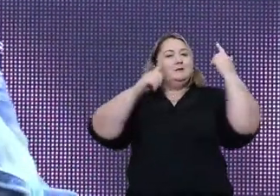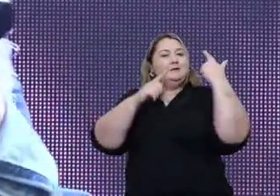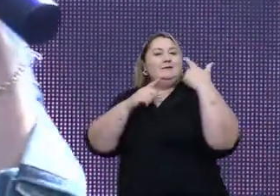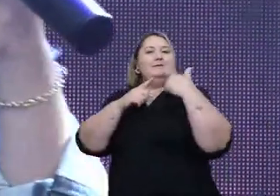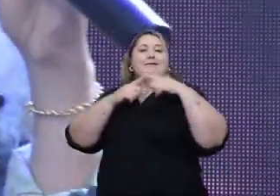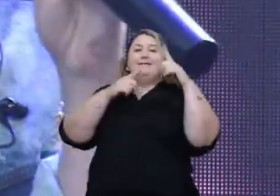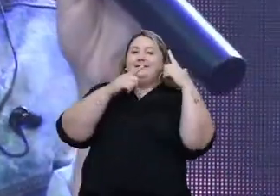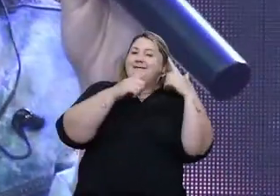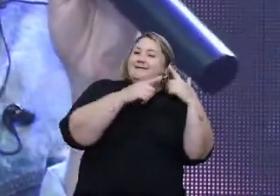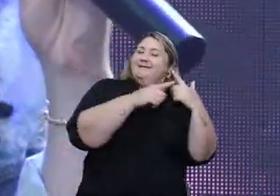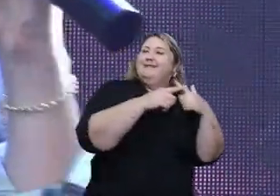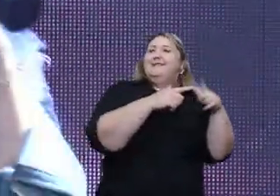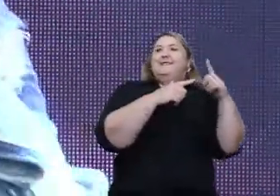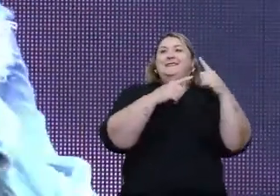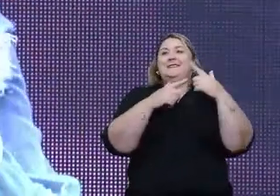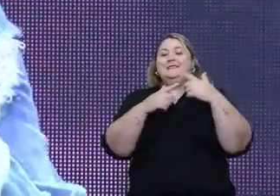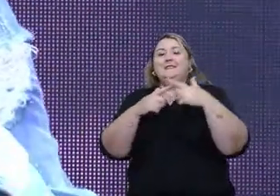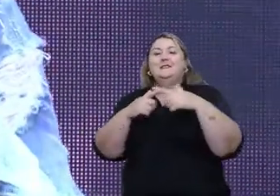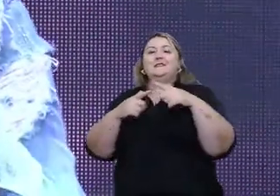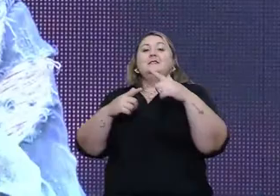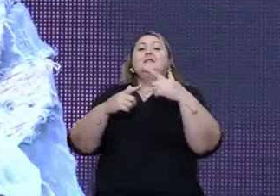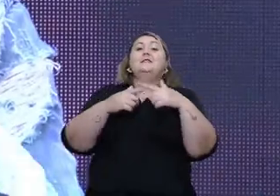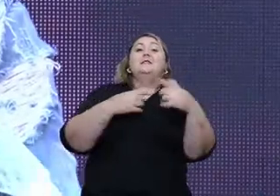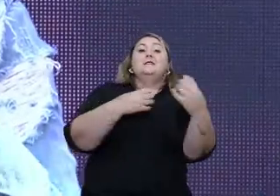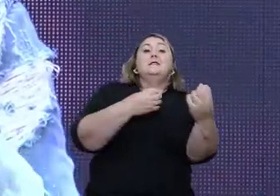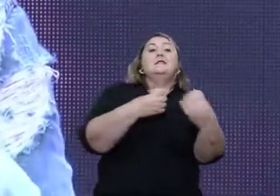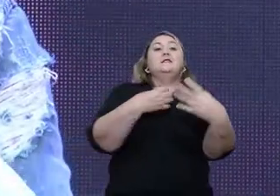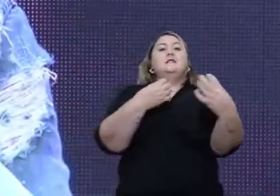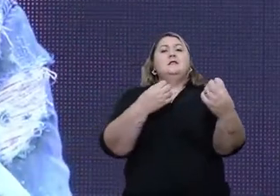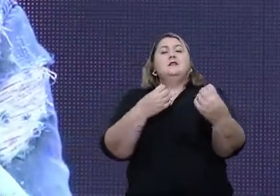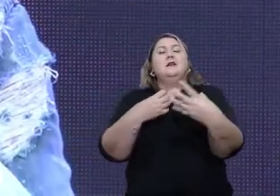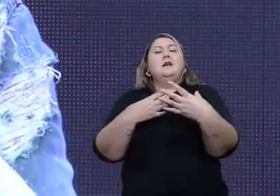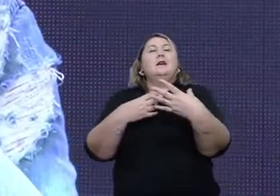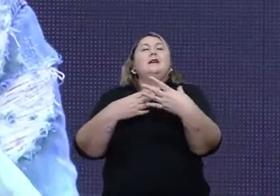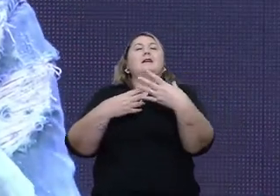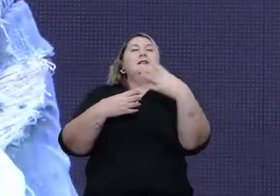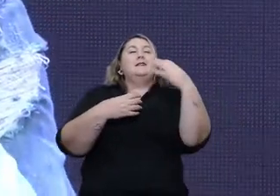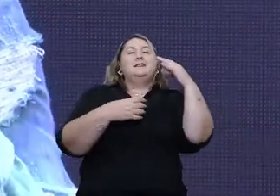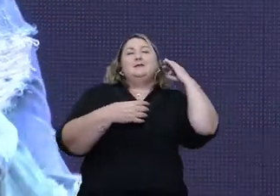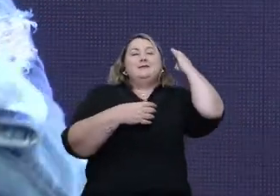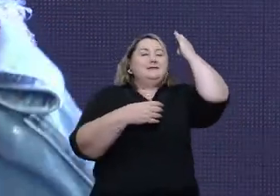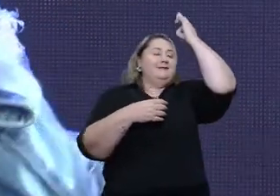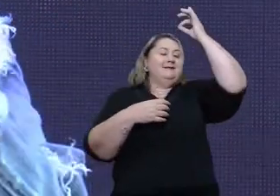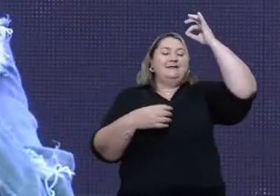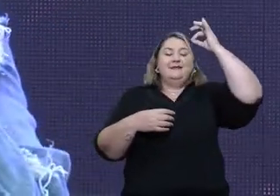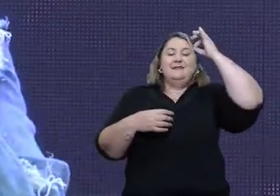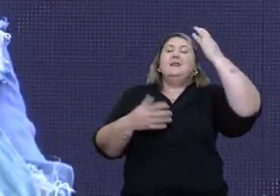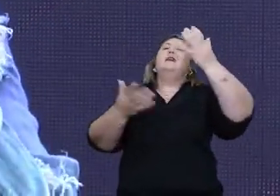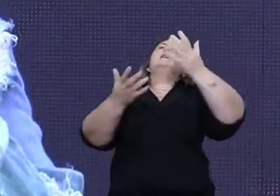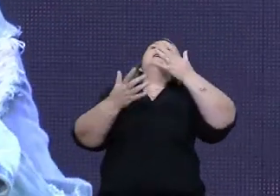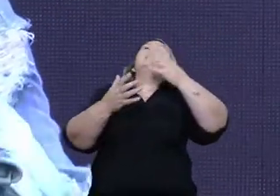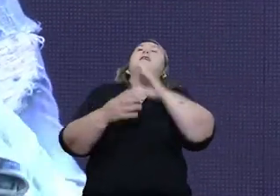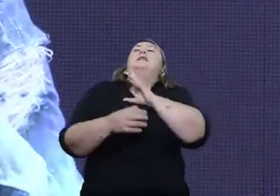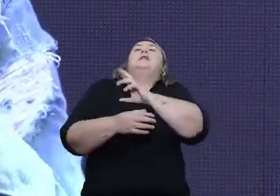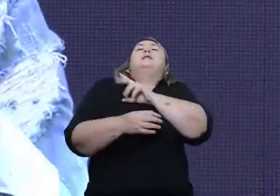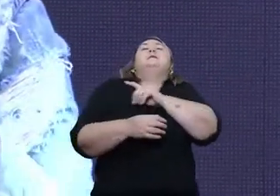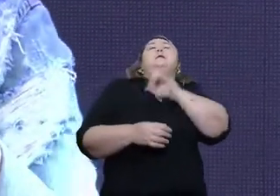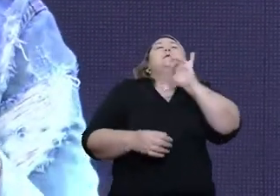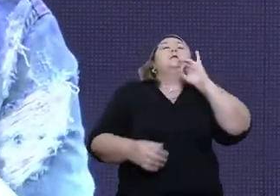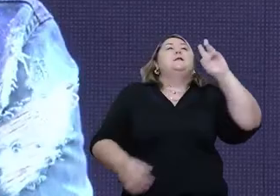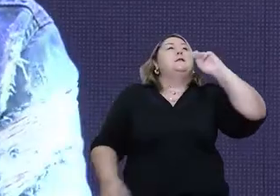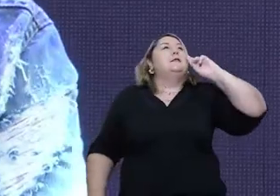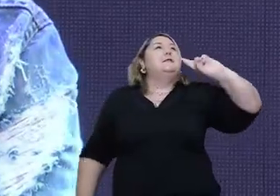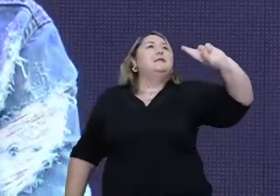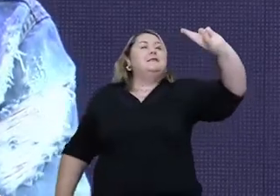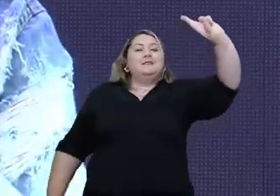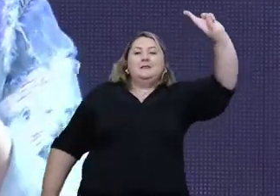as feridas, me ensina a ter santidade. Quero amar somente